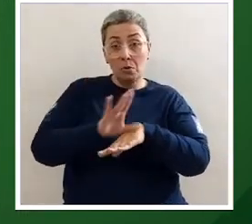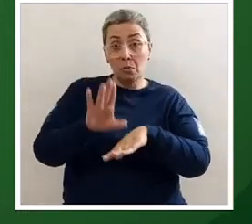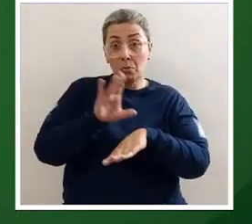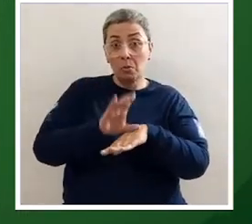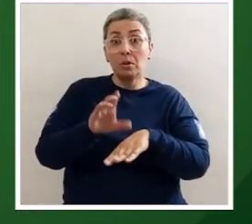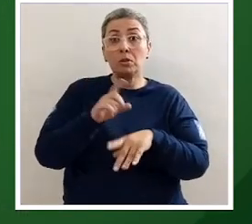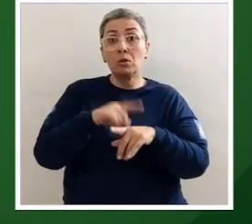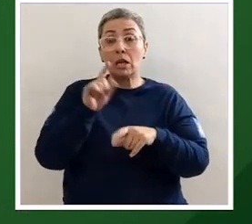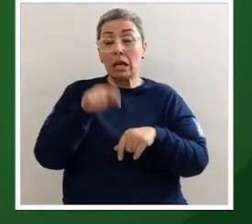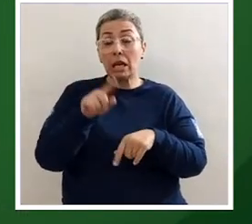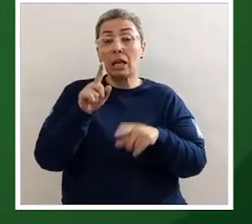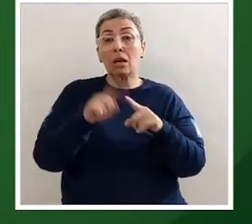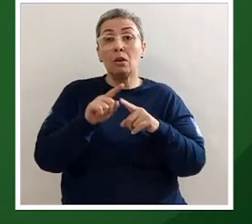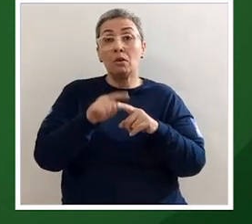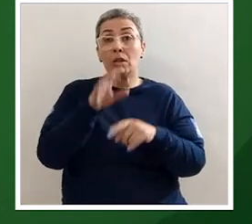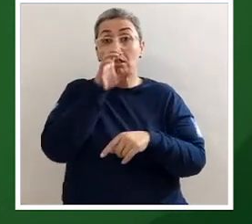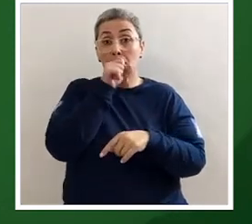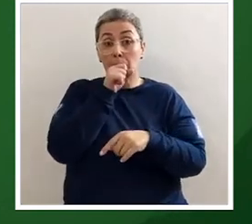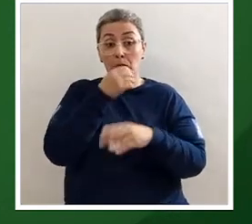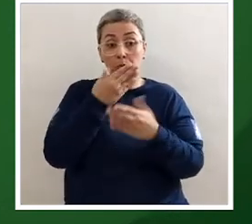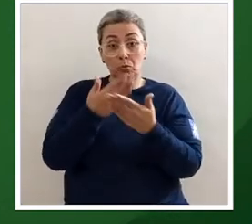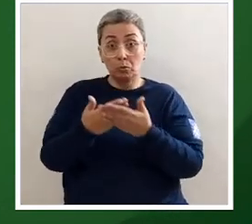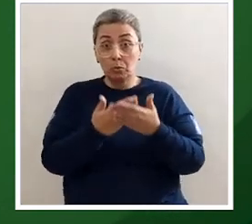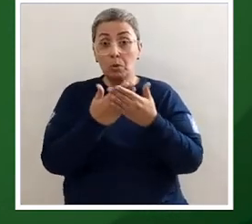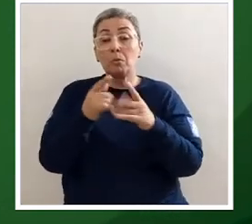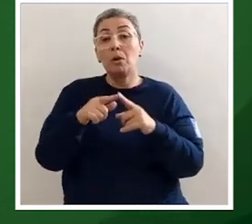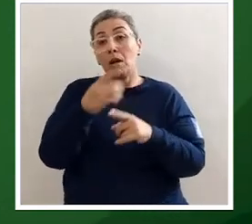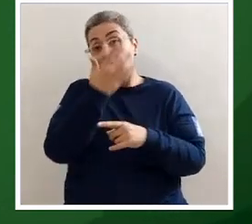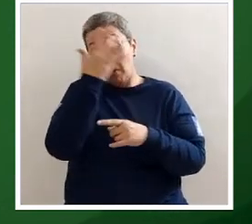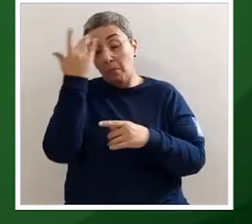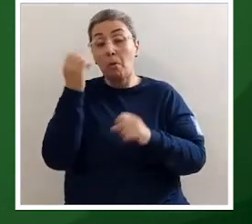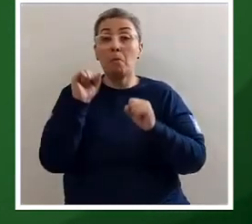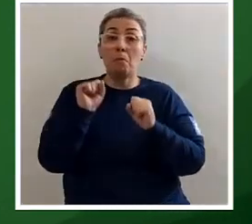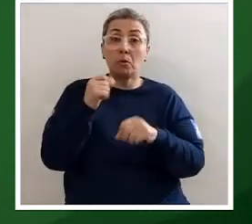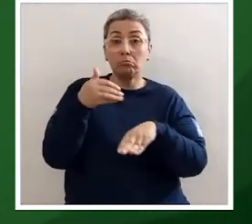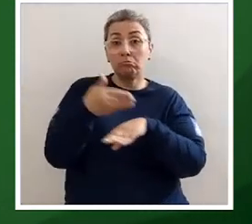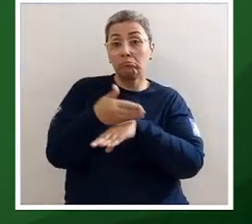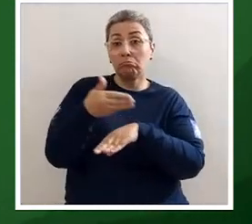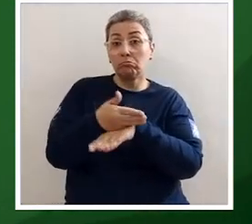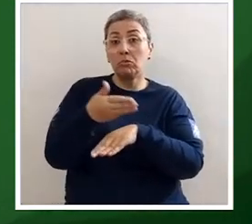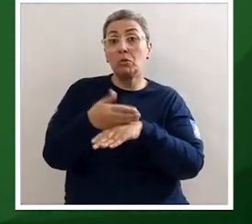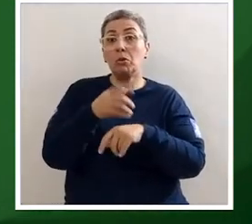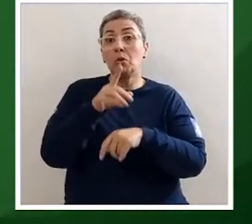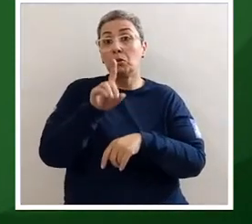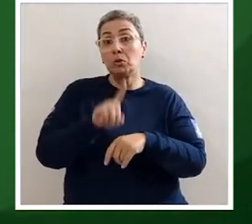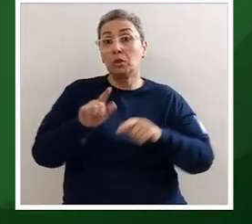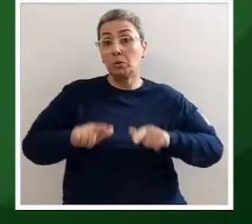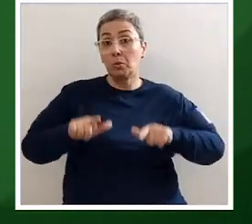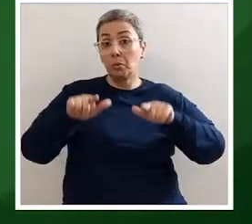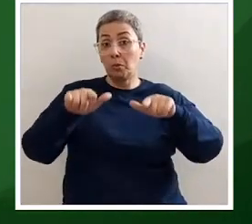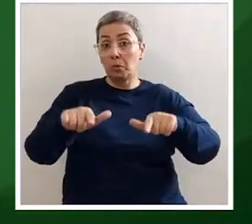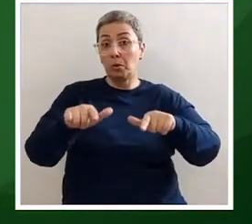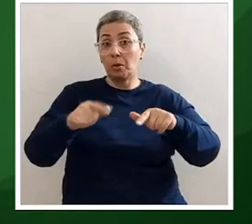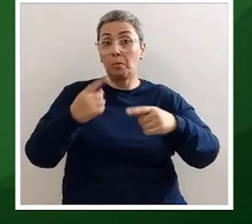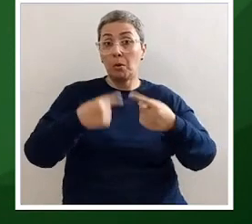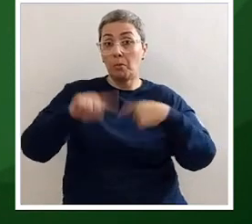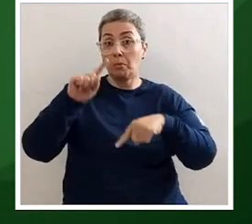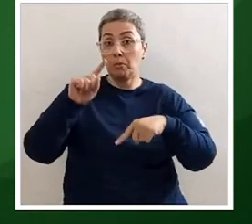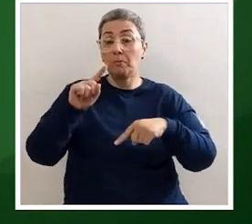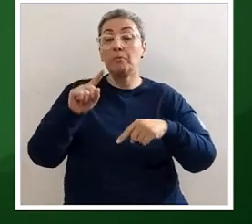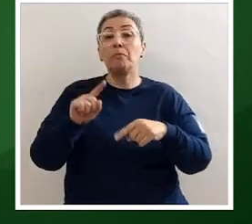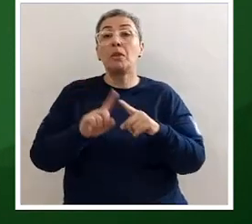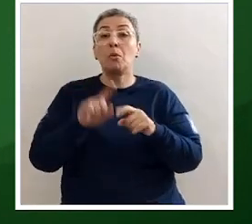Ele foi feito aos sábados né Para que as pessoas pudessem participar com direito a certificação para evolução